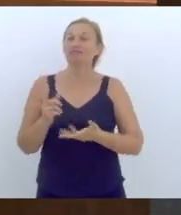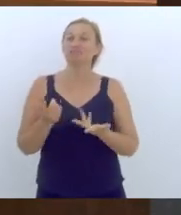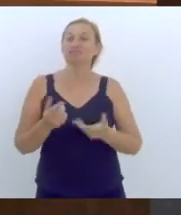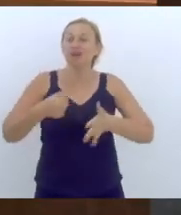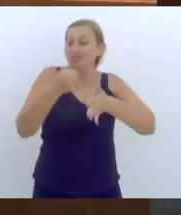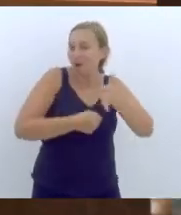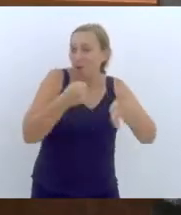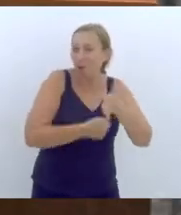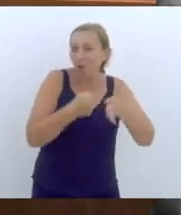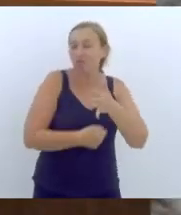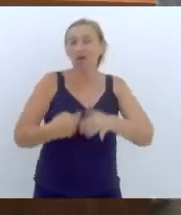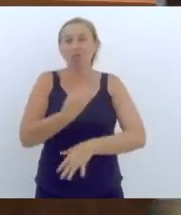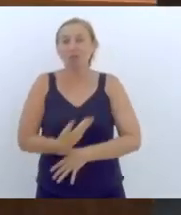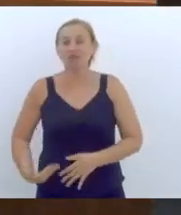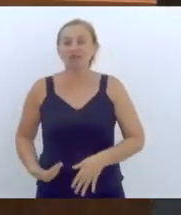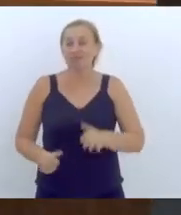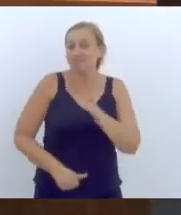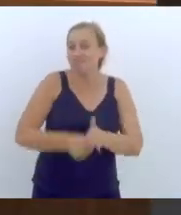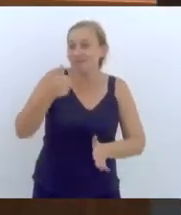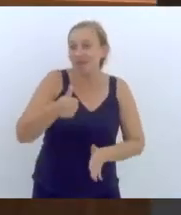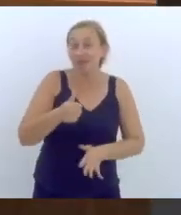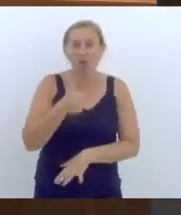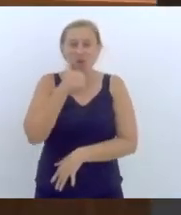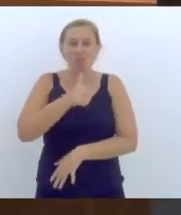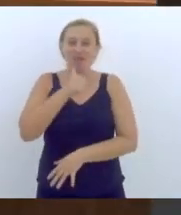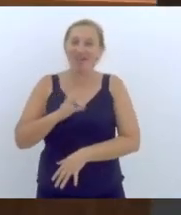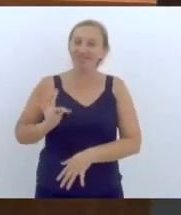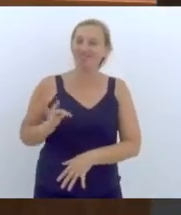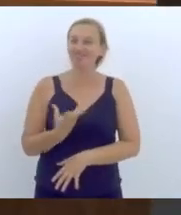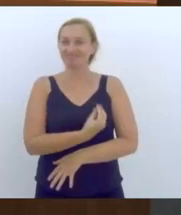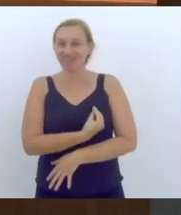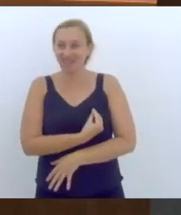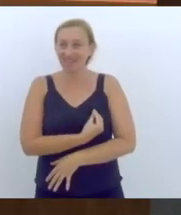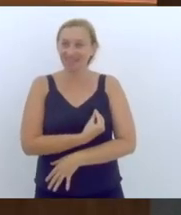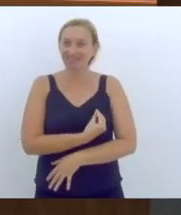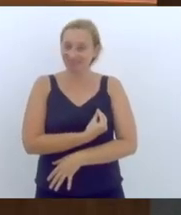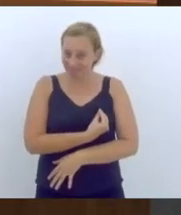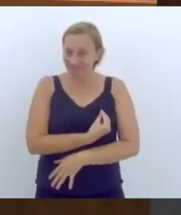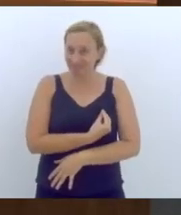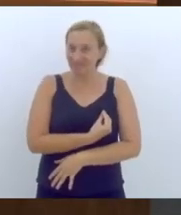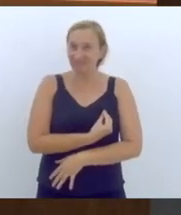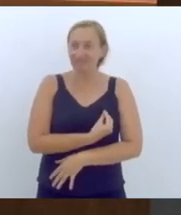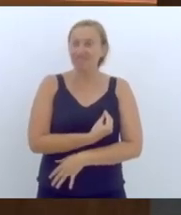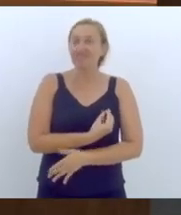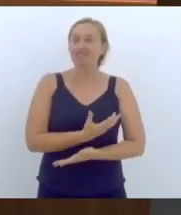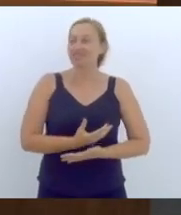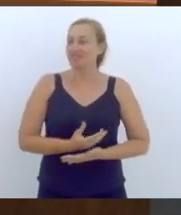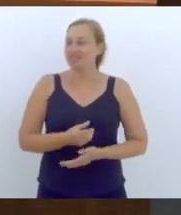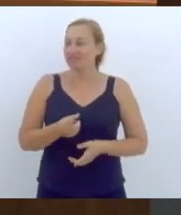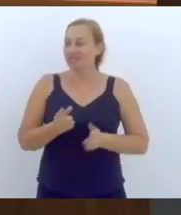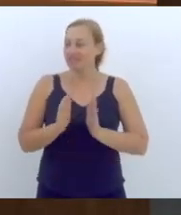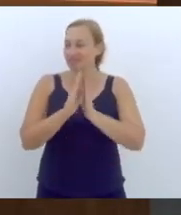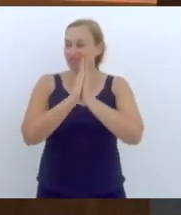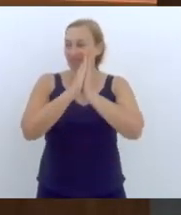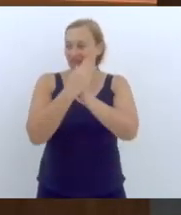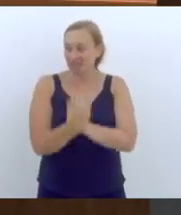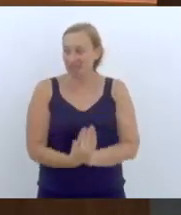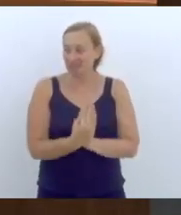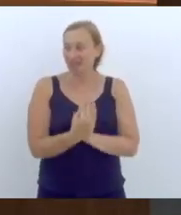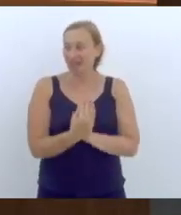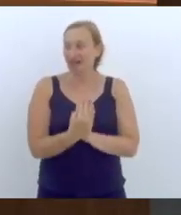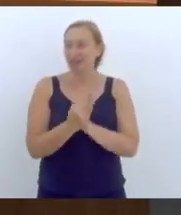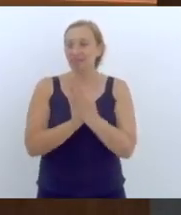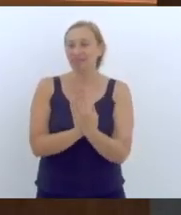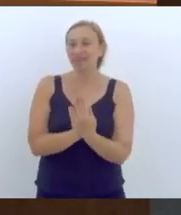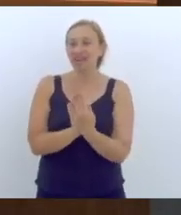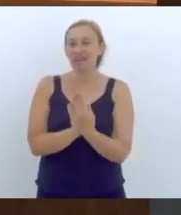política, porque foi a primeira vez que uma mulher trans, travesti, fez uma, presidiu uma